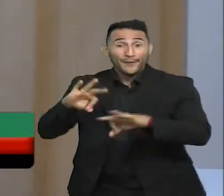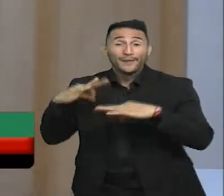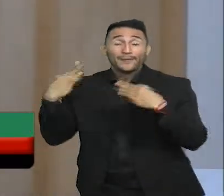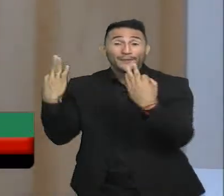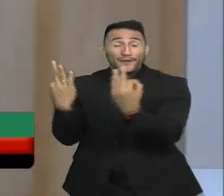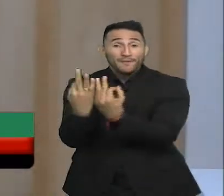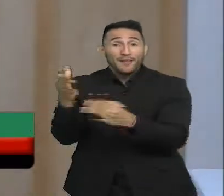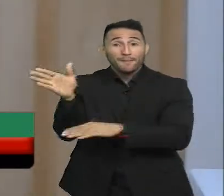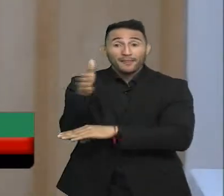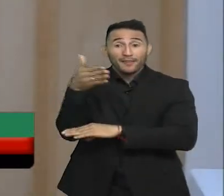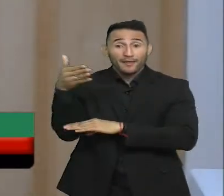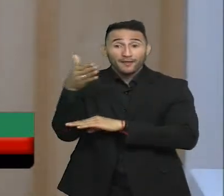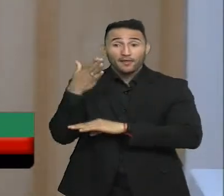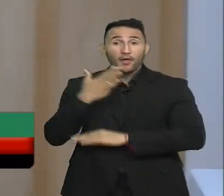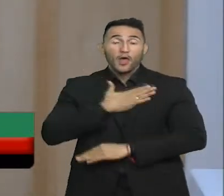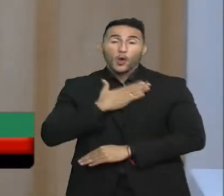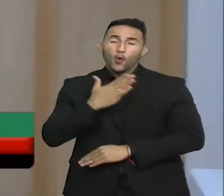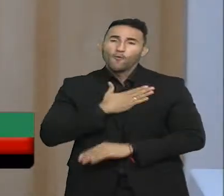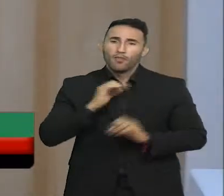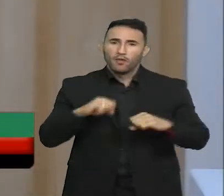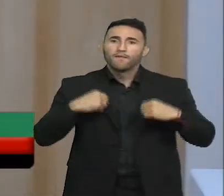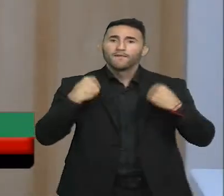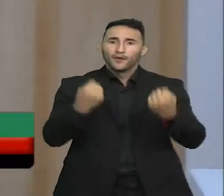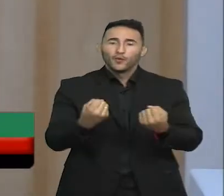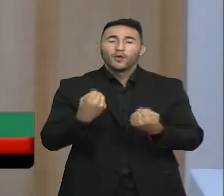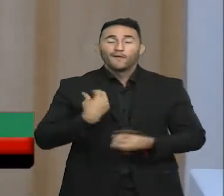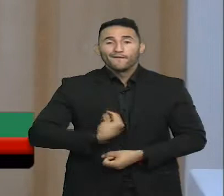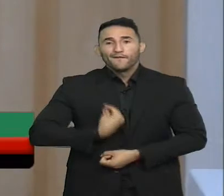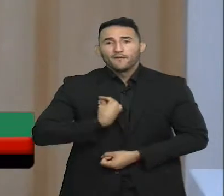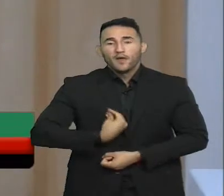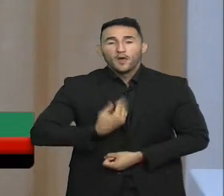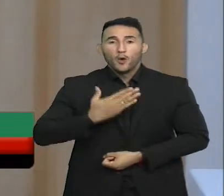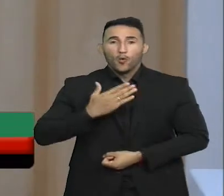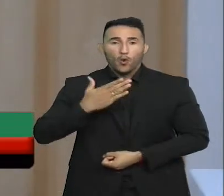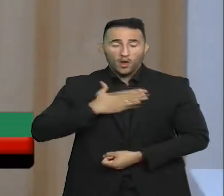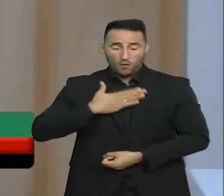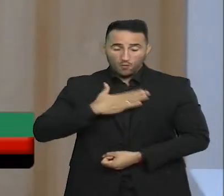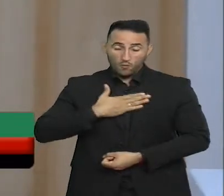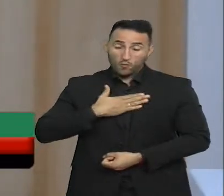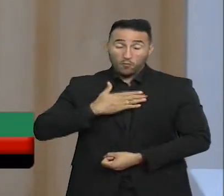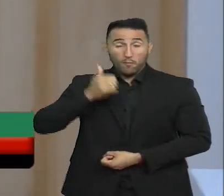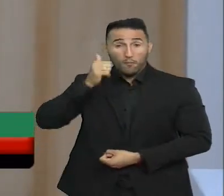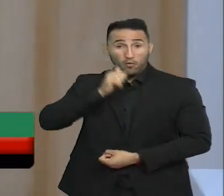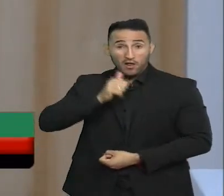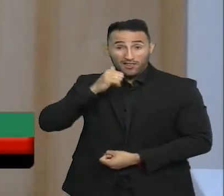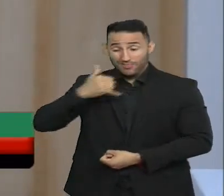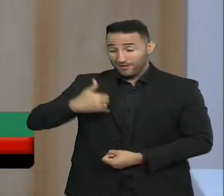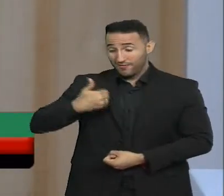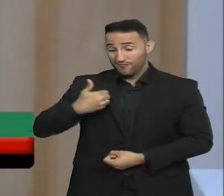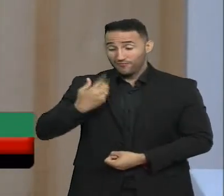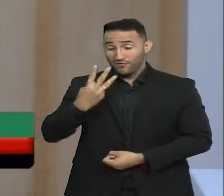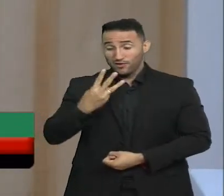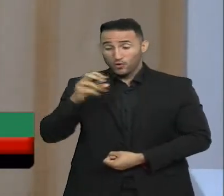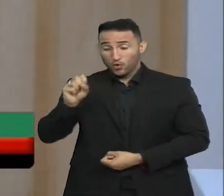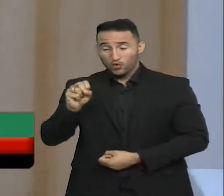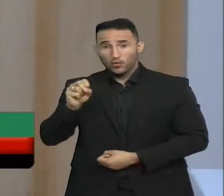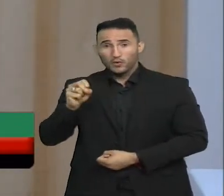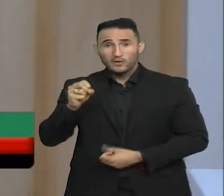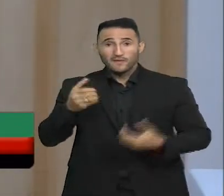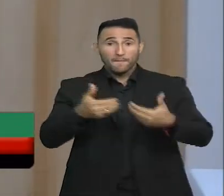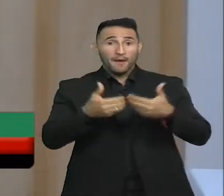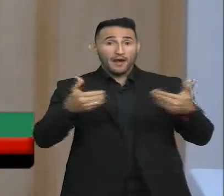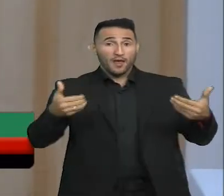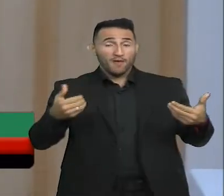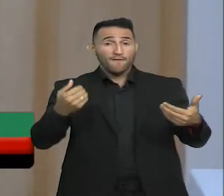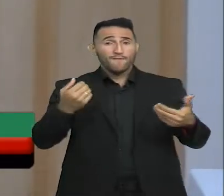família que eu escolhi viver. Isso é muito difícil, né? Eu sou uma mulher de 38 anos que me divorciei aos 28